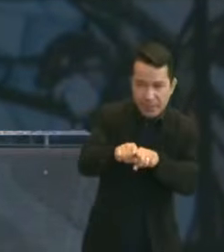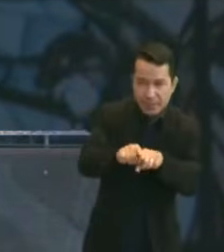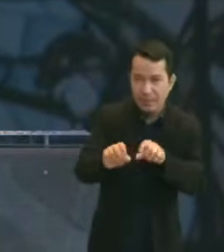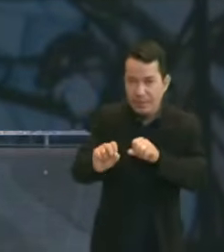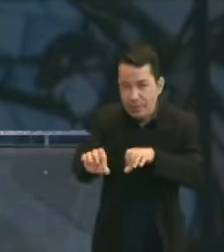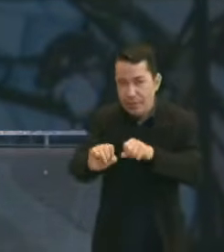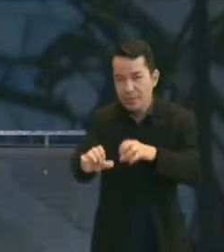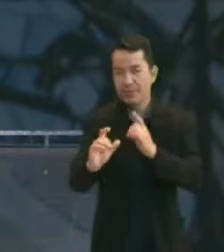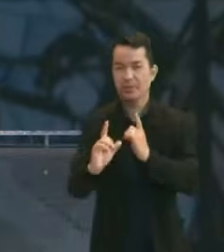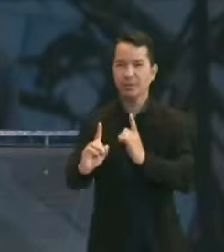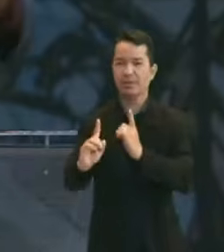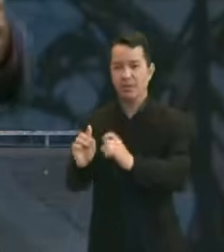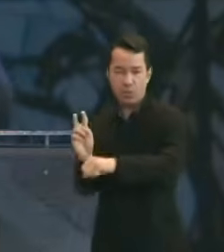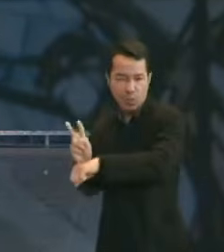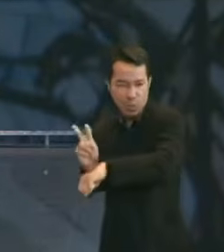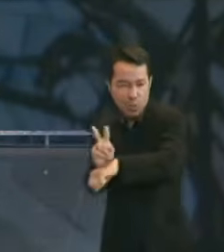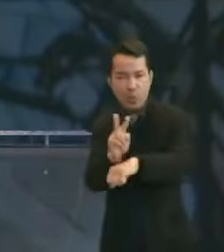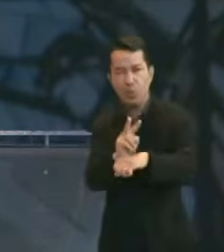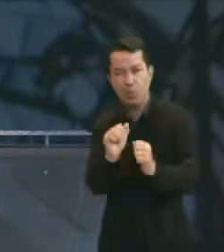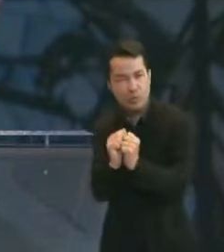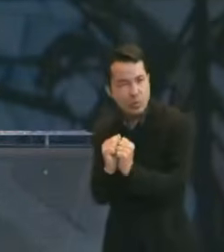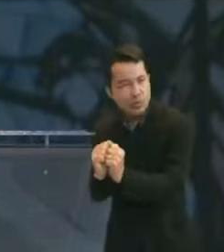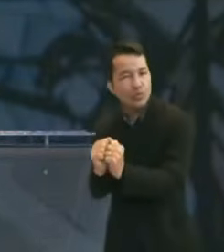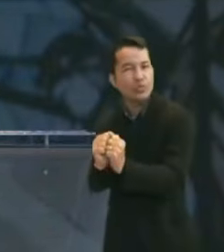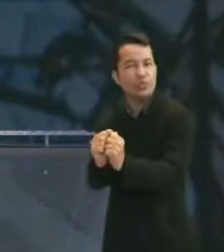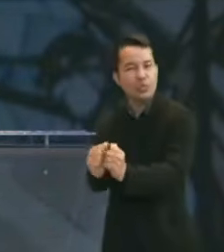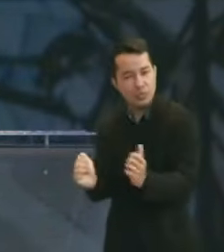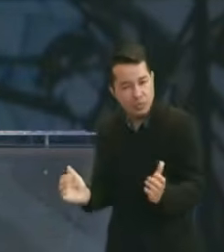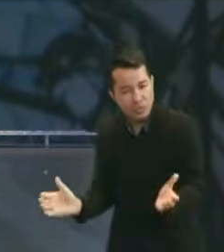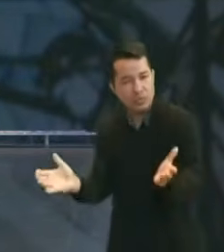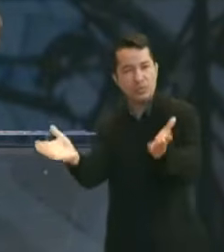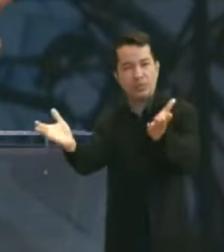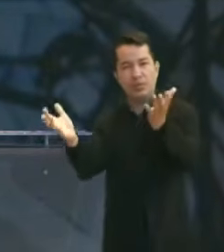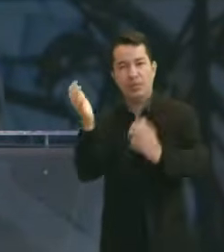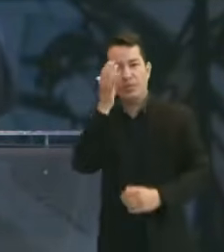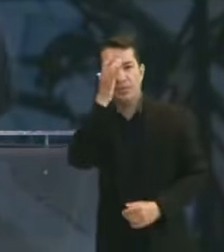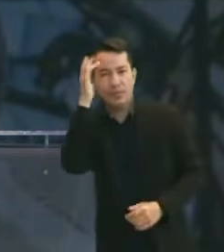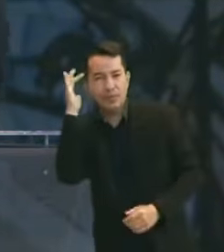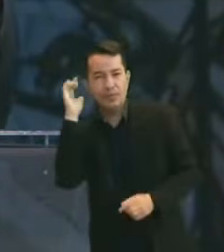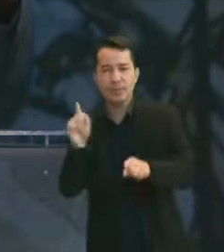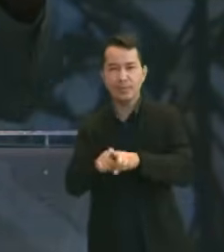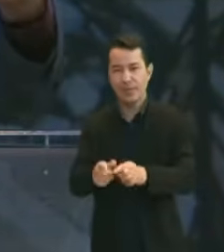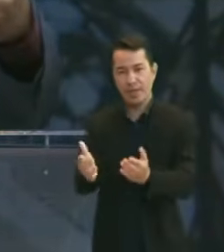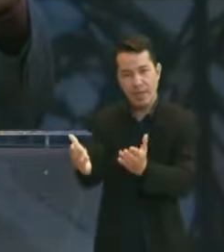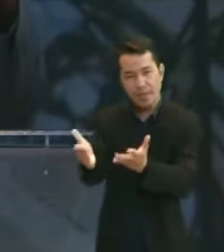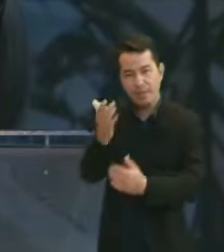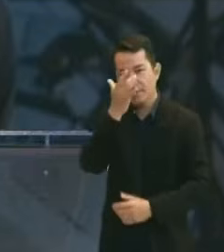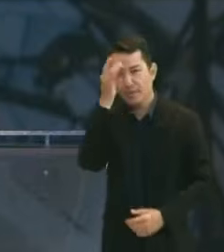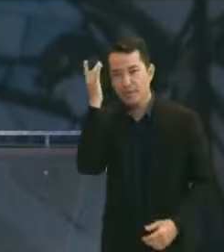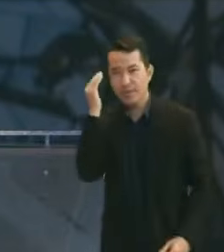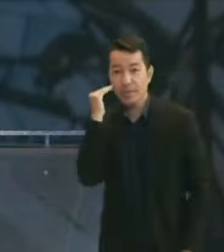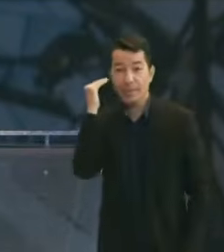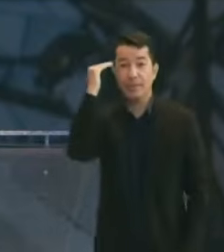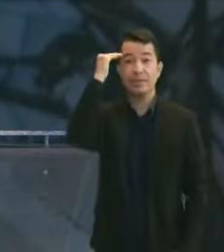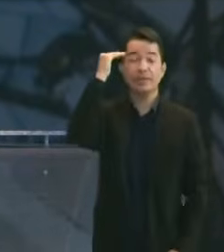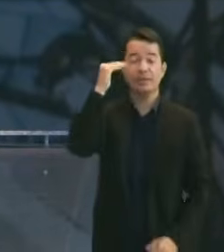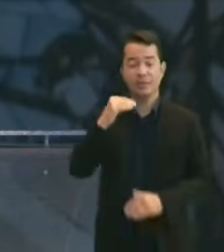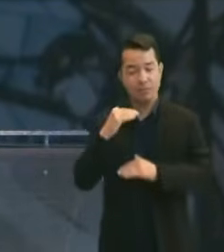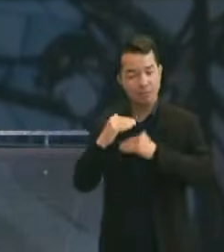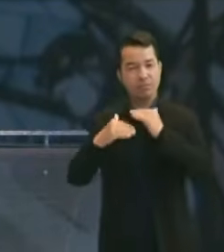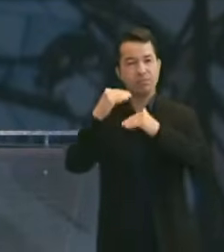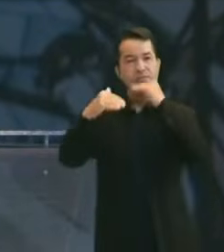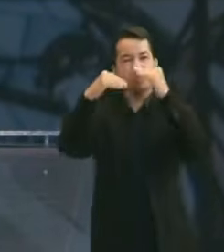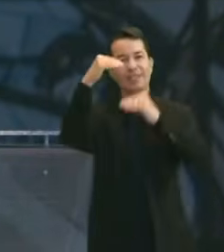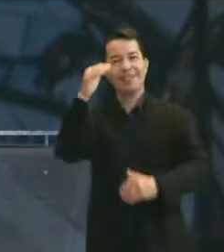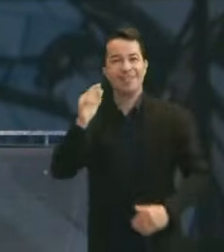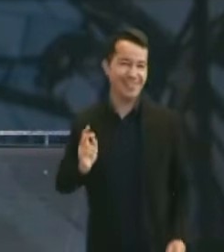pessoas, cuidar de pessoas, caminhar pessoas, ajudá-las a chegarem até a maturidade cristã e continuarem crescendo. Olha